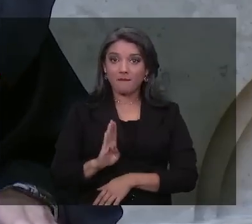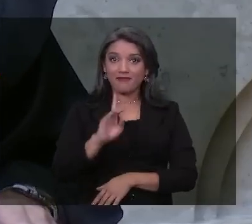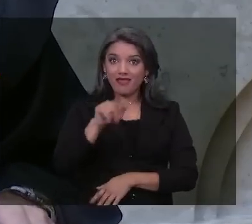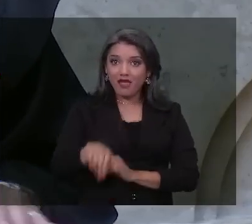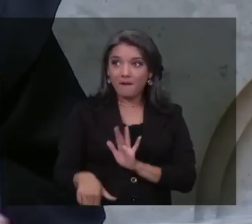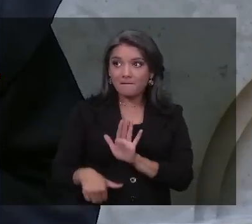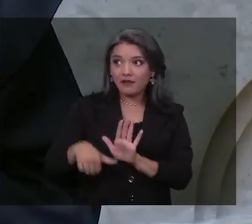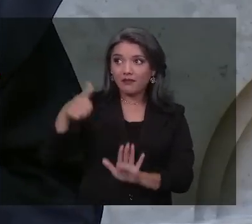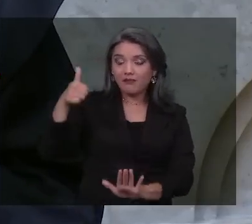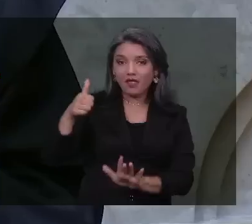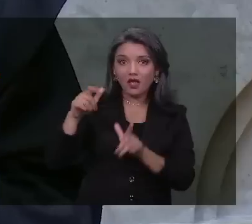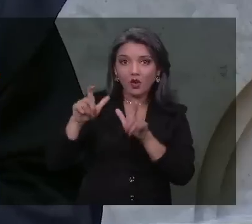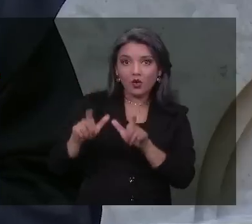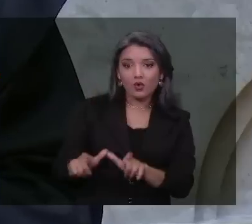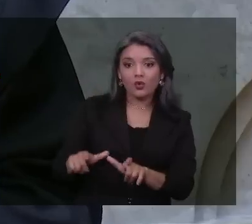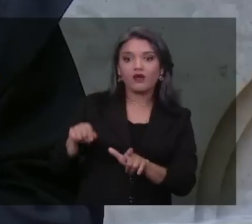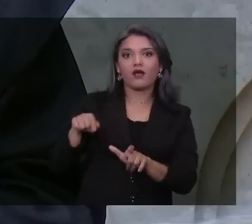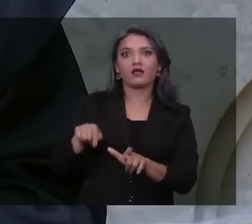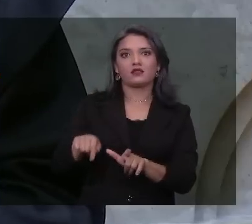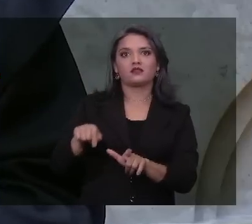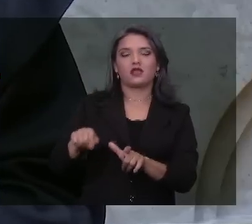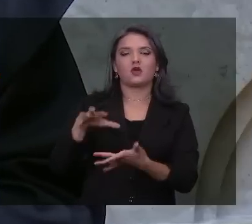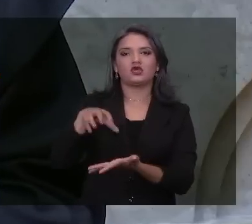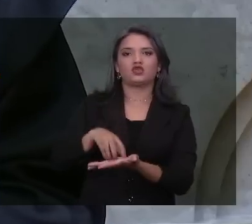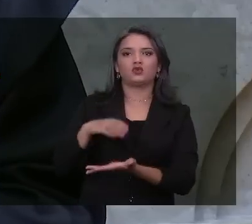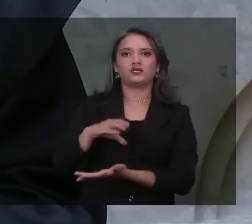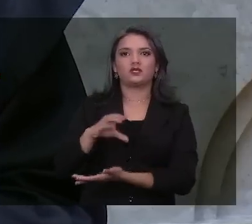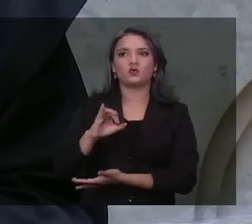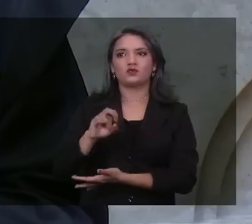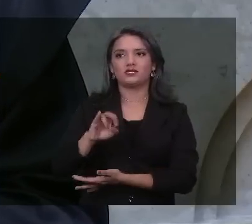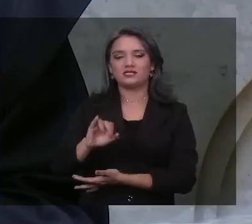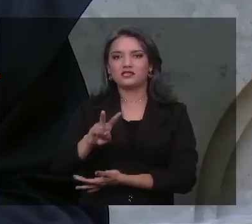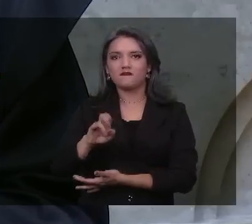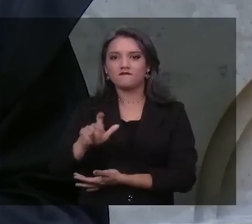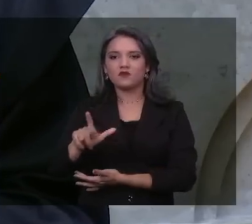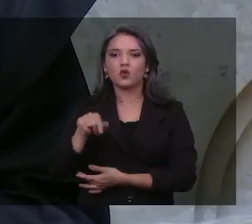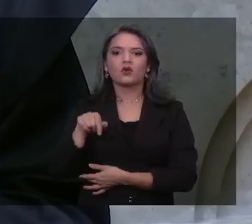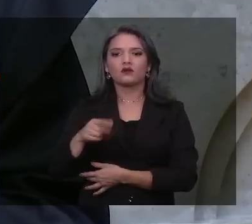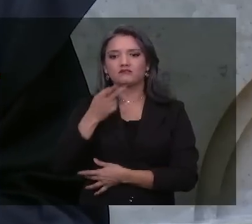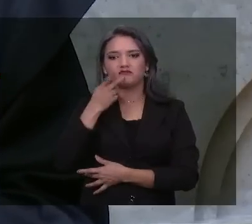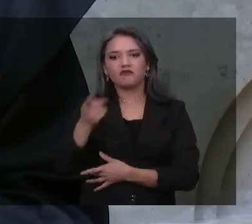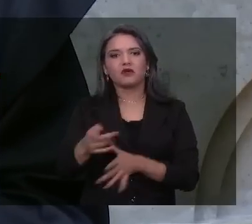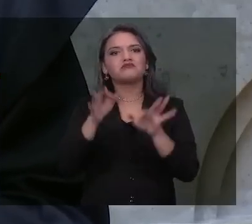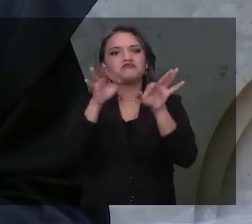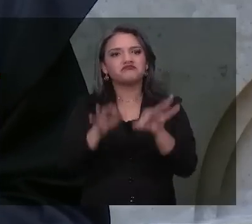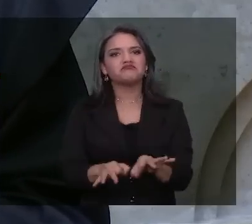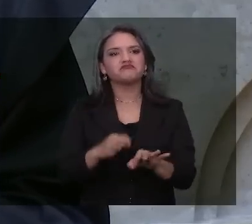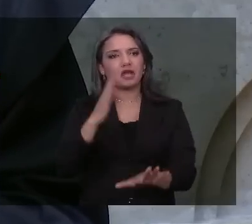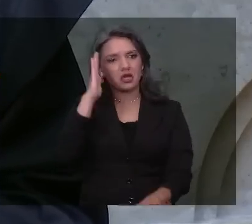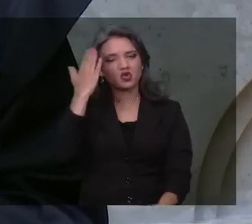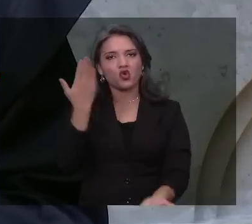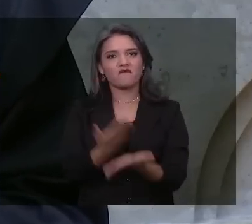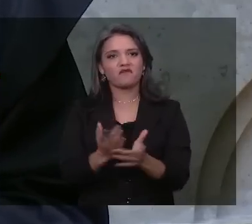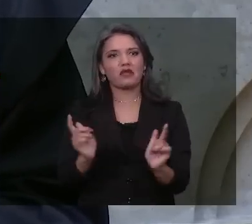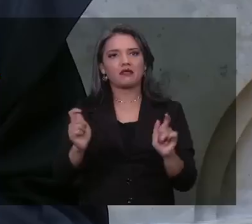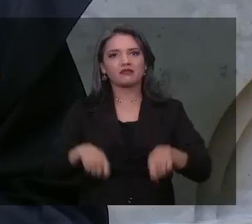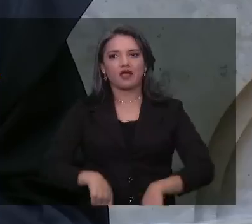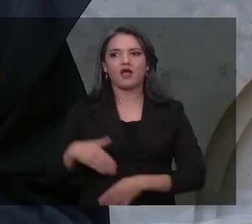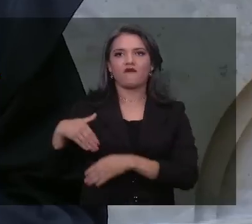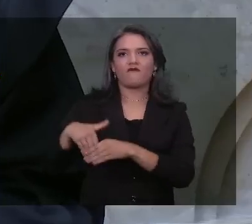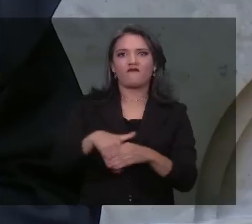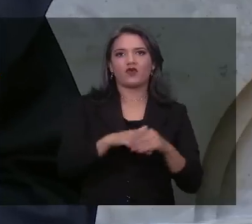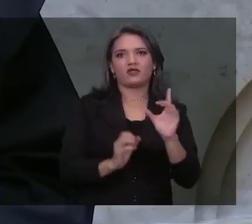primeira instituição civil do país a declarar a lisura das eleições de 2022, ministro Alexandre de